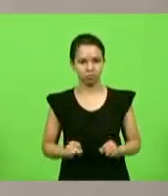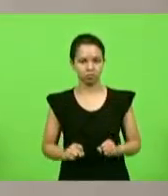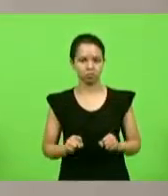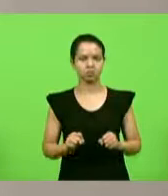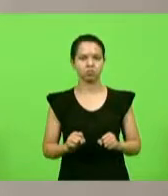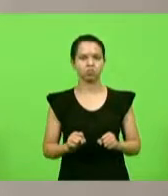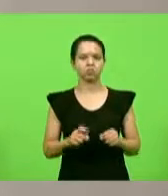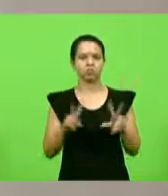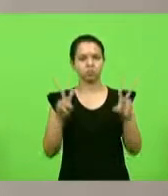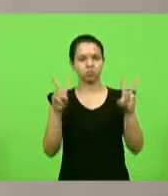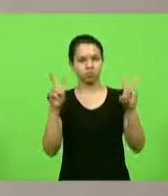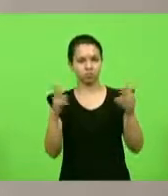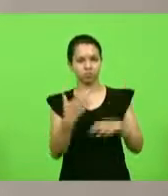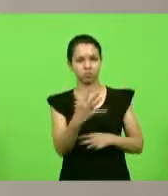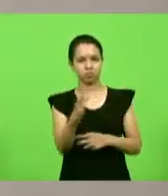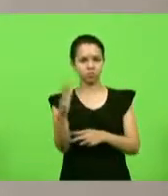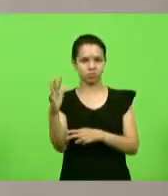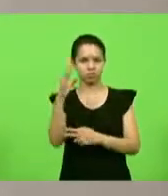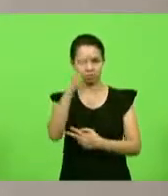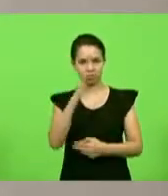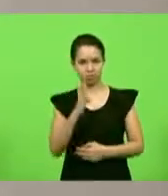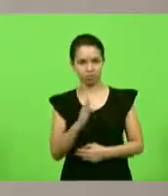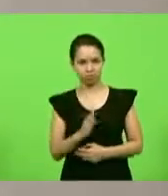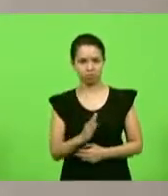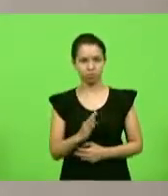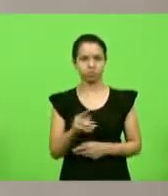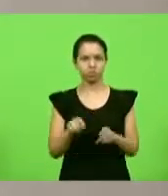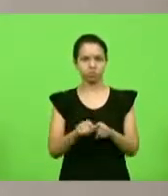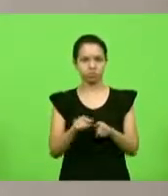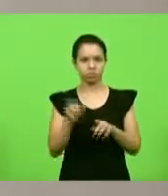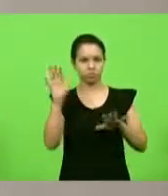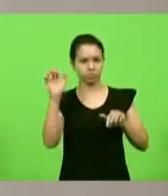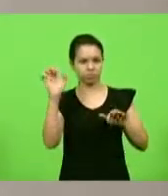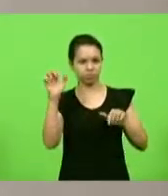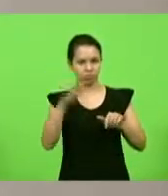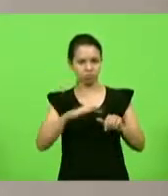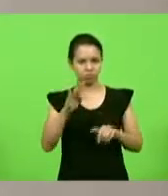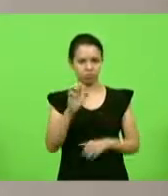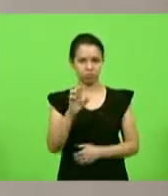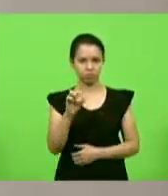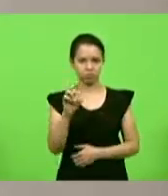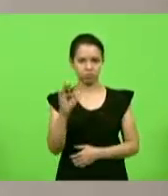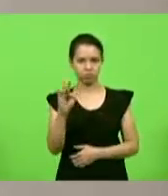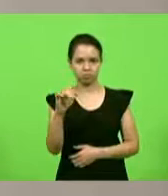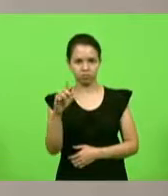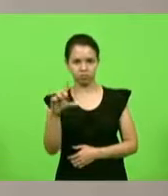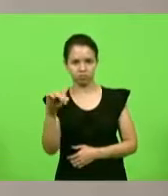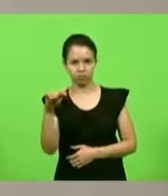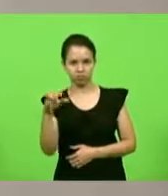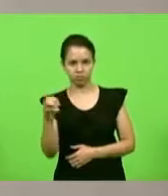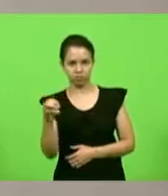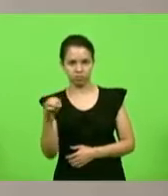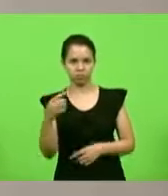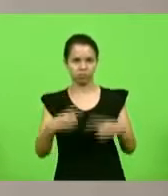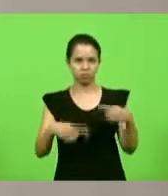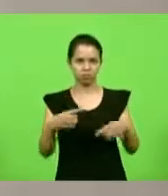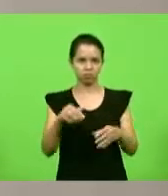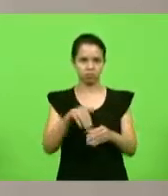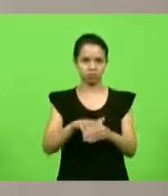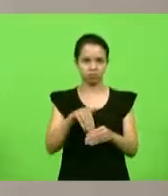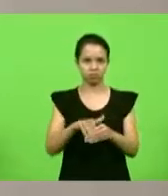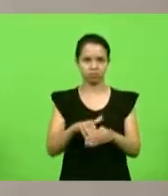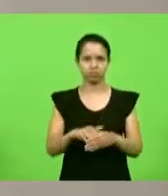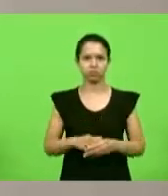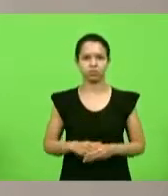e da Espanha, sob a égide do federalismo. Em discussão. Não havendo quem queira discutir, em votação. Deputados que aprovam permaneçam como se